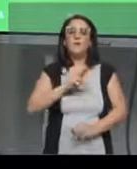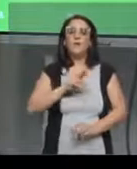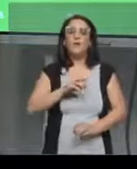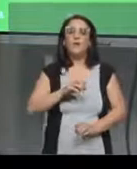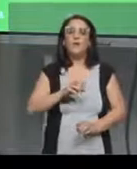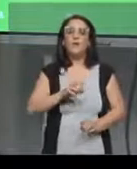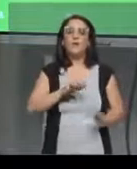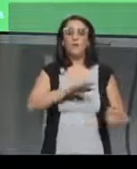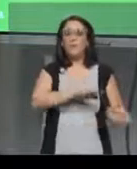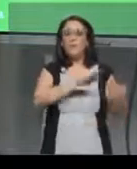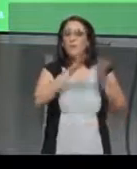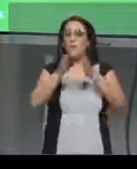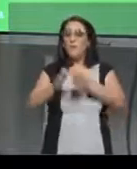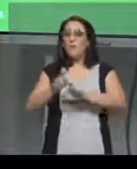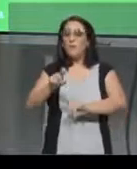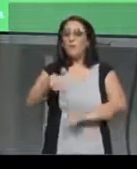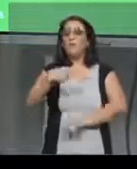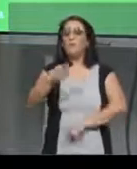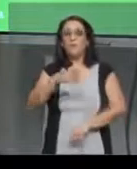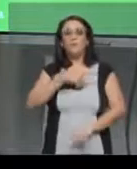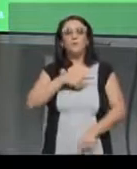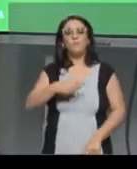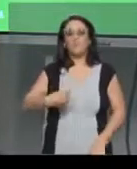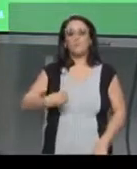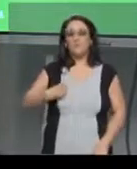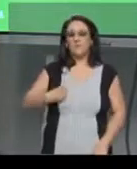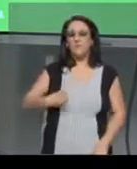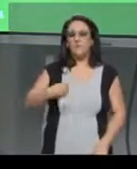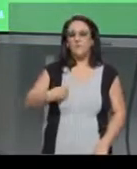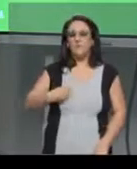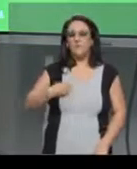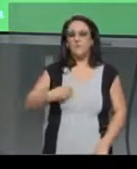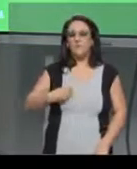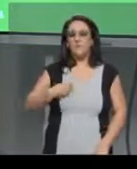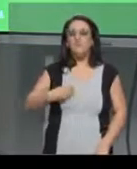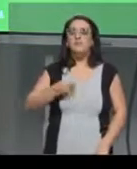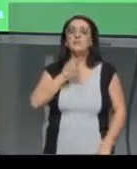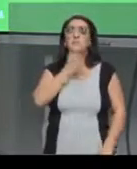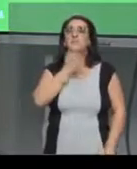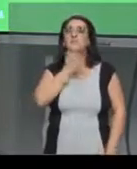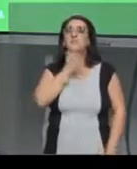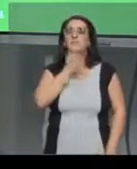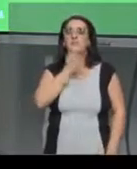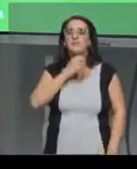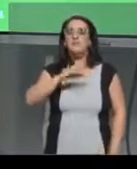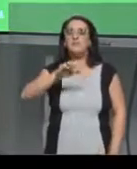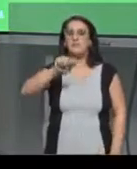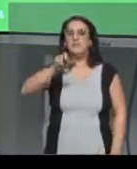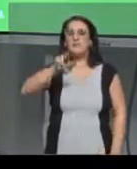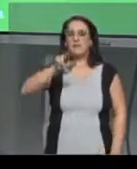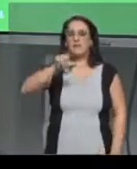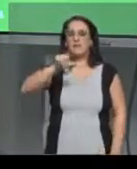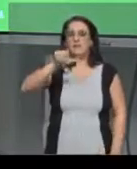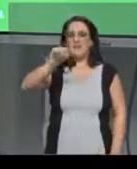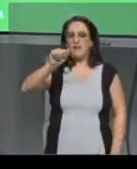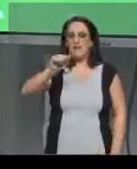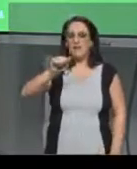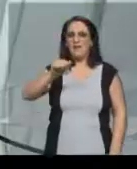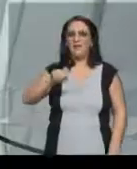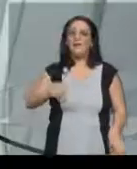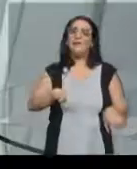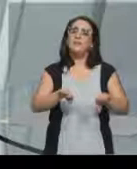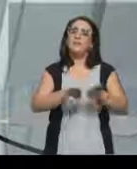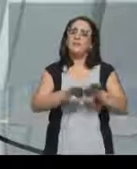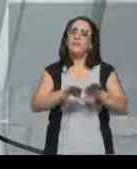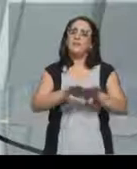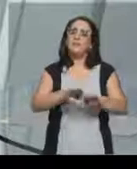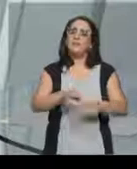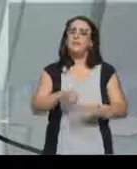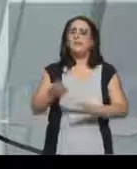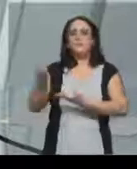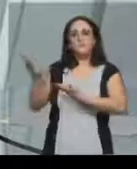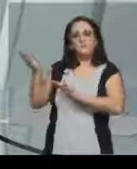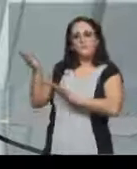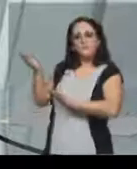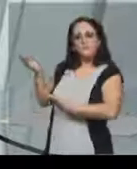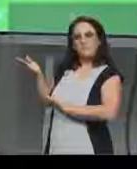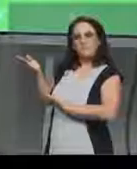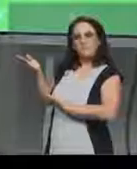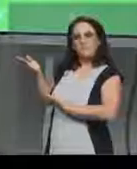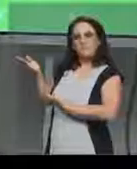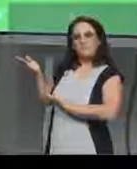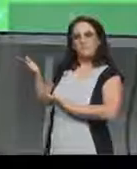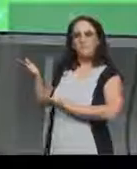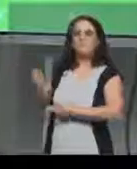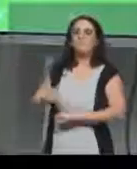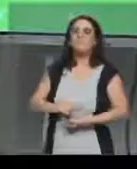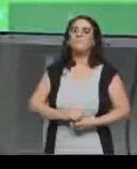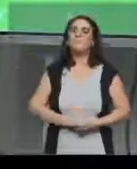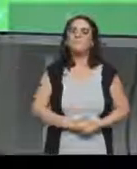bloco, nós teremos a participação da professora de língua inglesa, a Carla Ramalho, e da professora Maria Alice de Souza, que fica aqui mais um